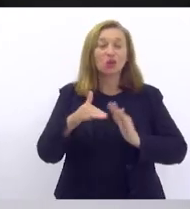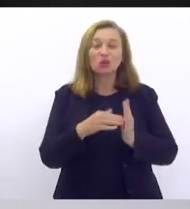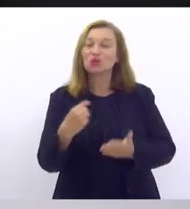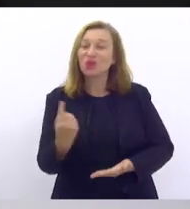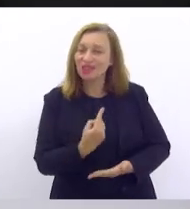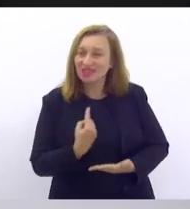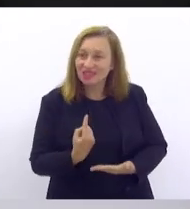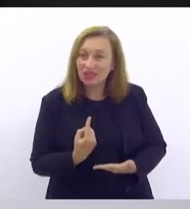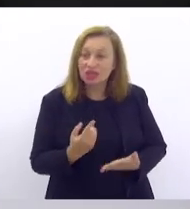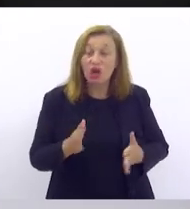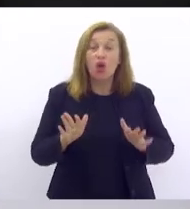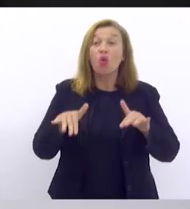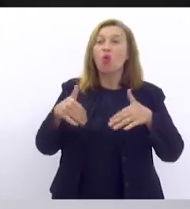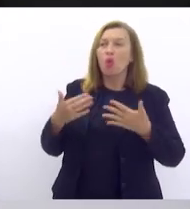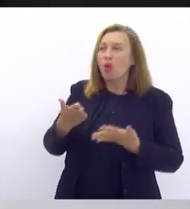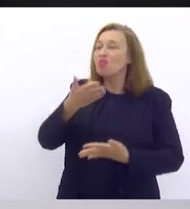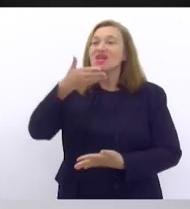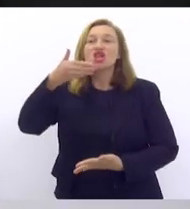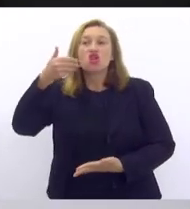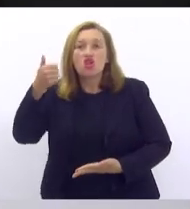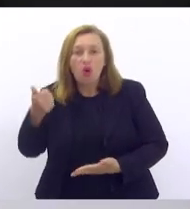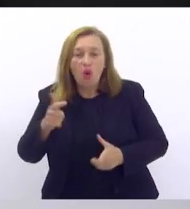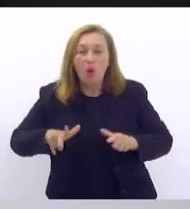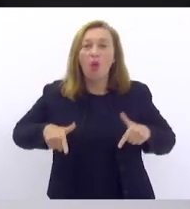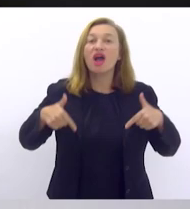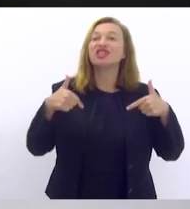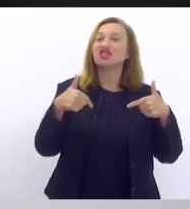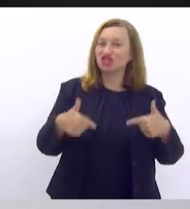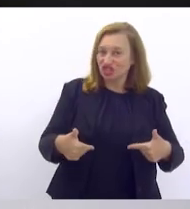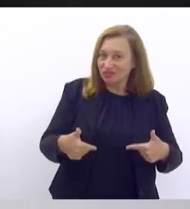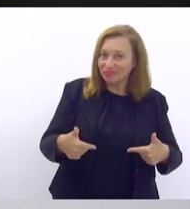nós? Qual é a melhor maneira de fazer?